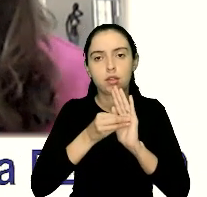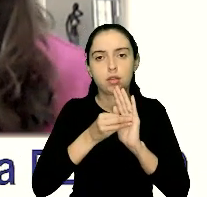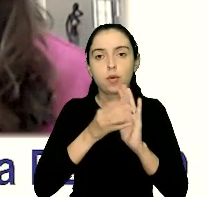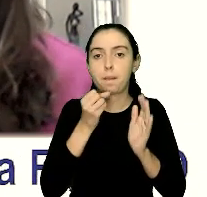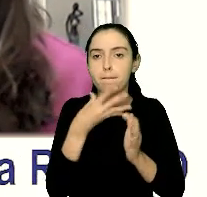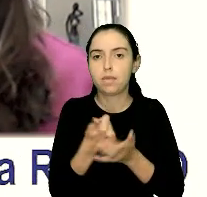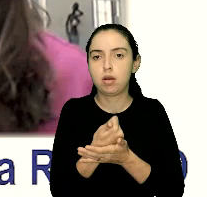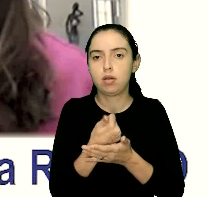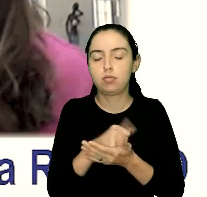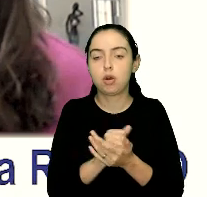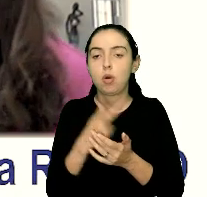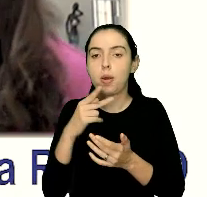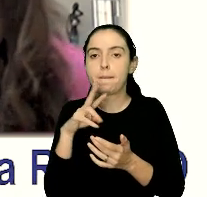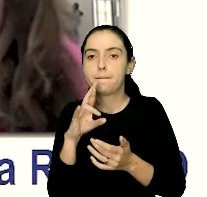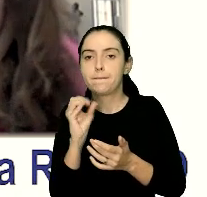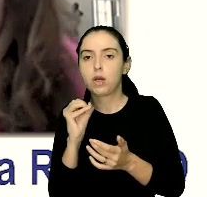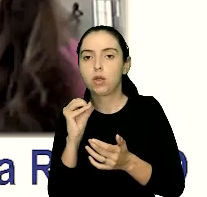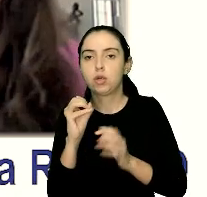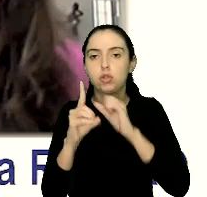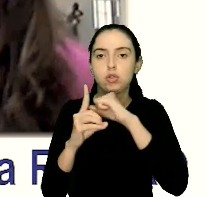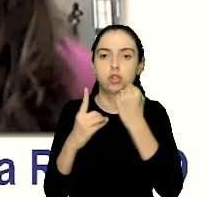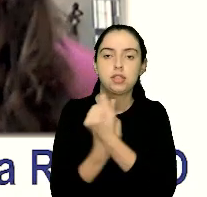de uma autogestão em saúde.